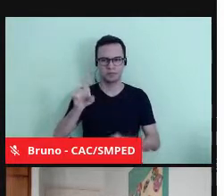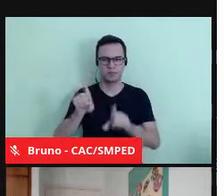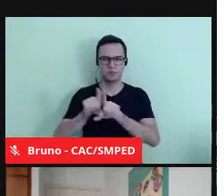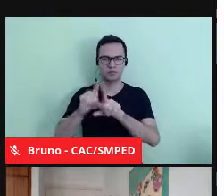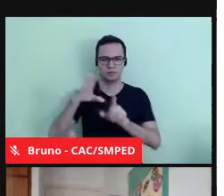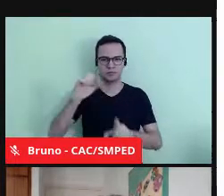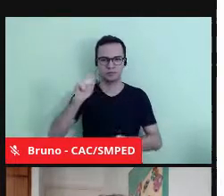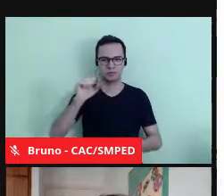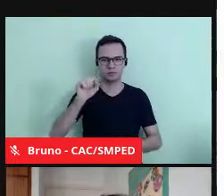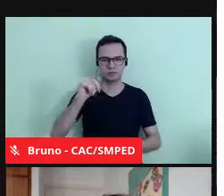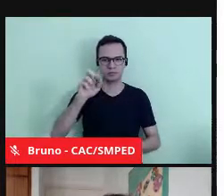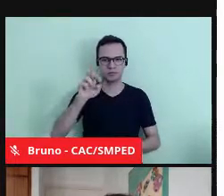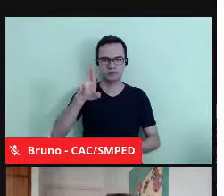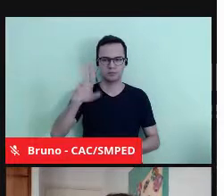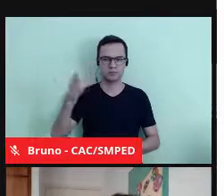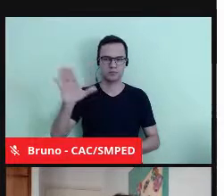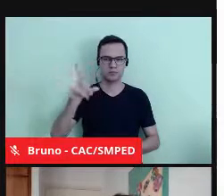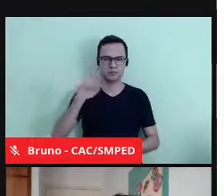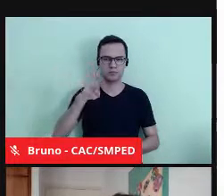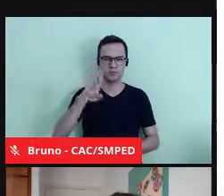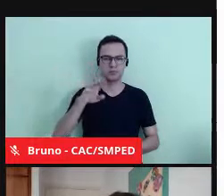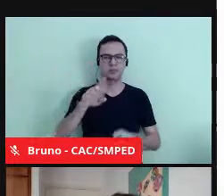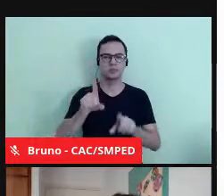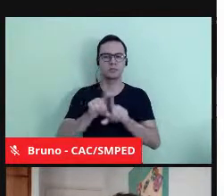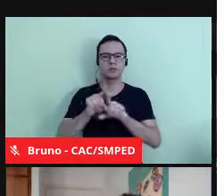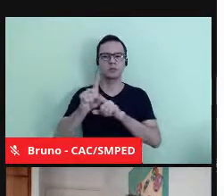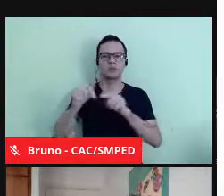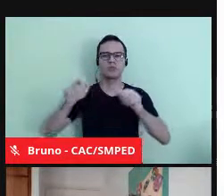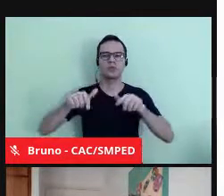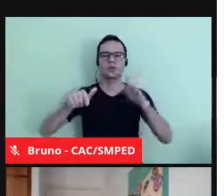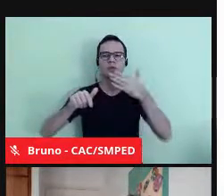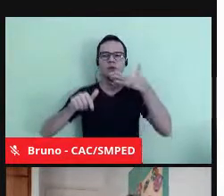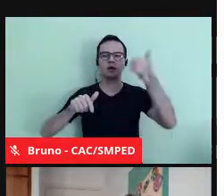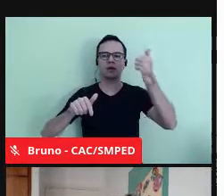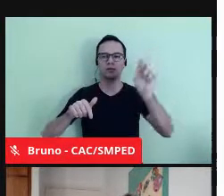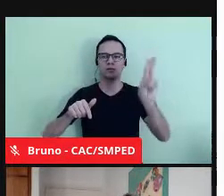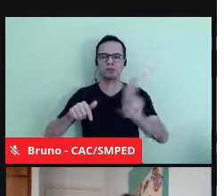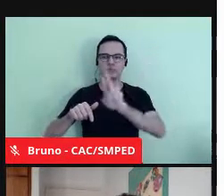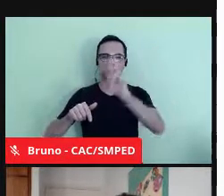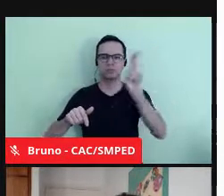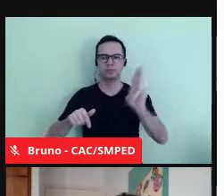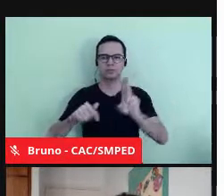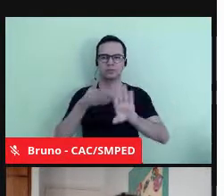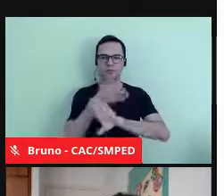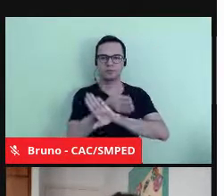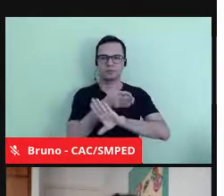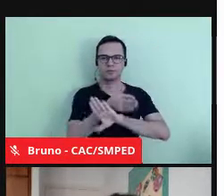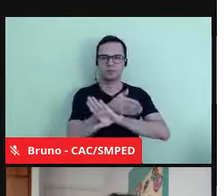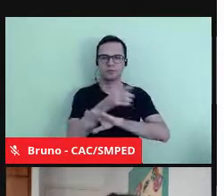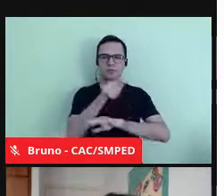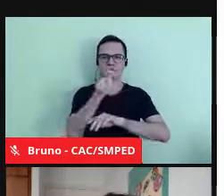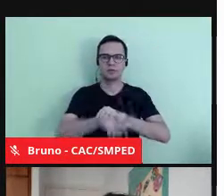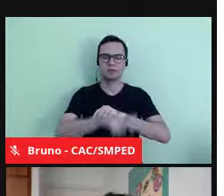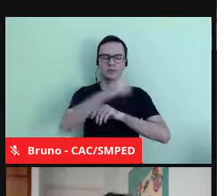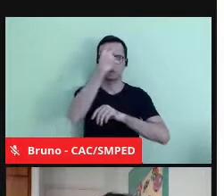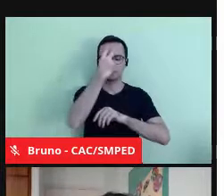cá. E aí a gente tem como uma área preferencial de acesso para pessoas cegas e de